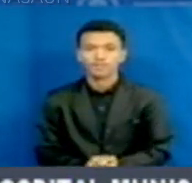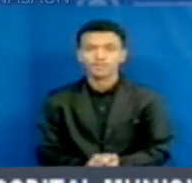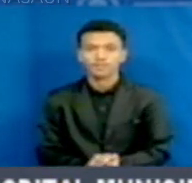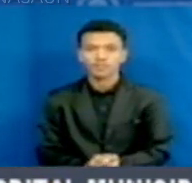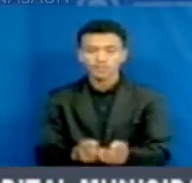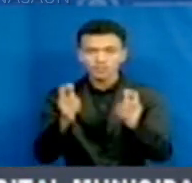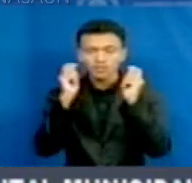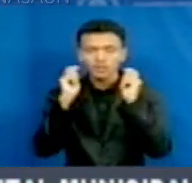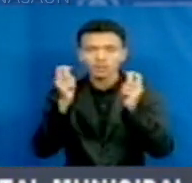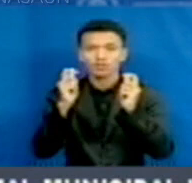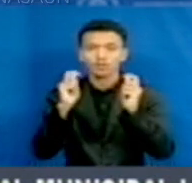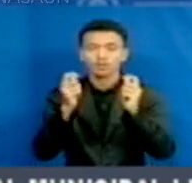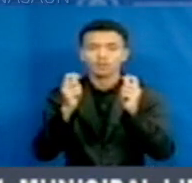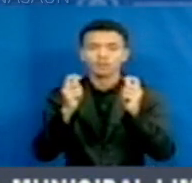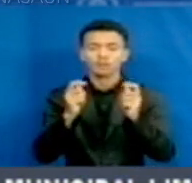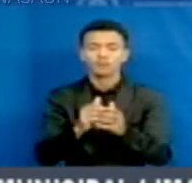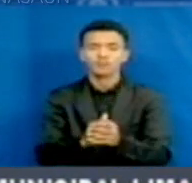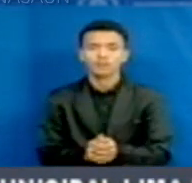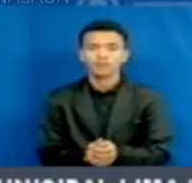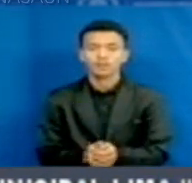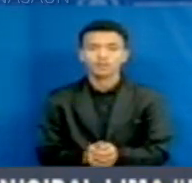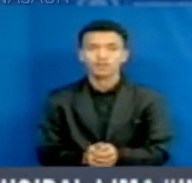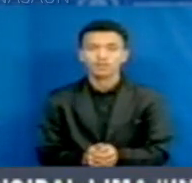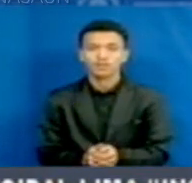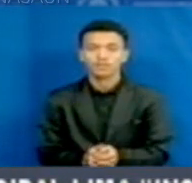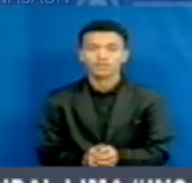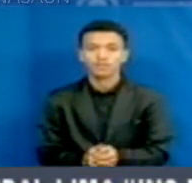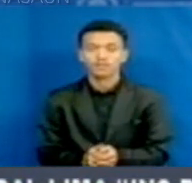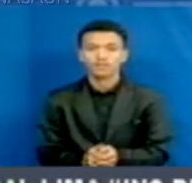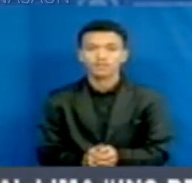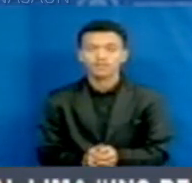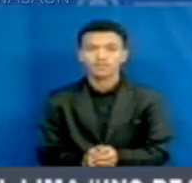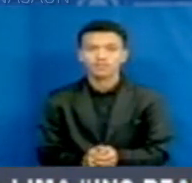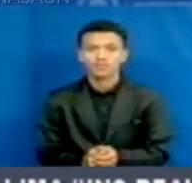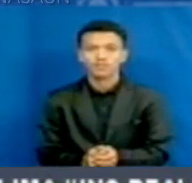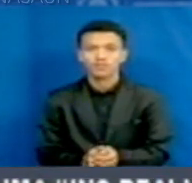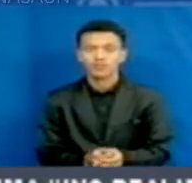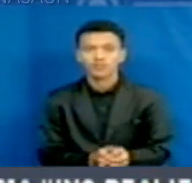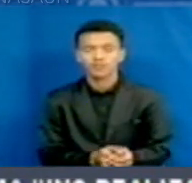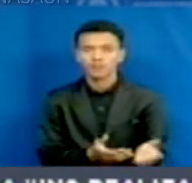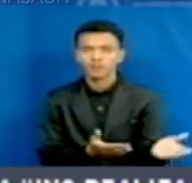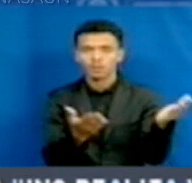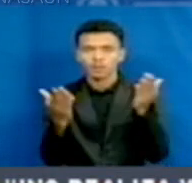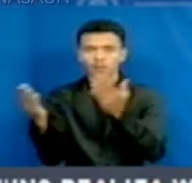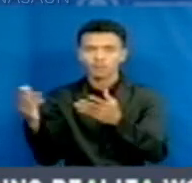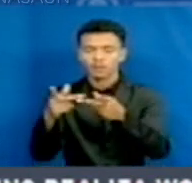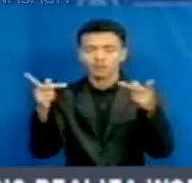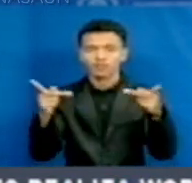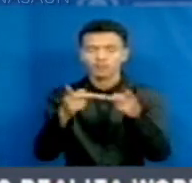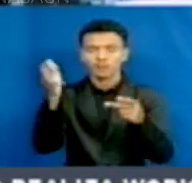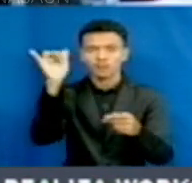Raicis Kedan, Sira Halo Kedan Check, no Pasta Kedan Bahia Fatim, designado